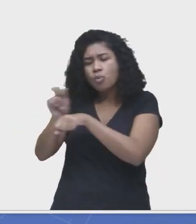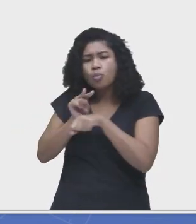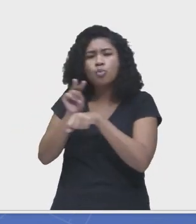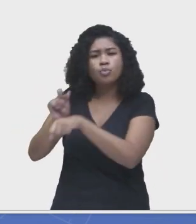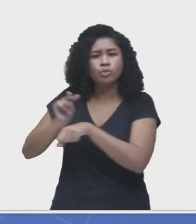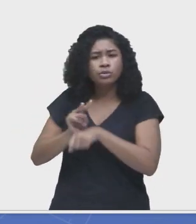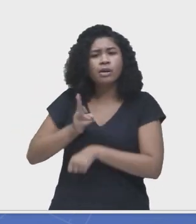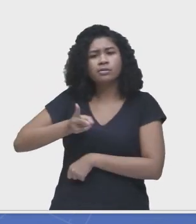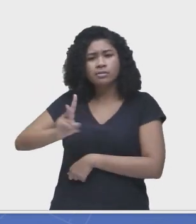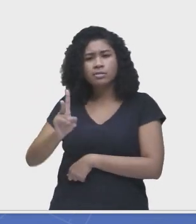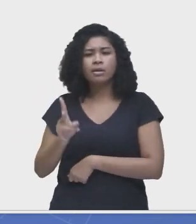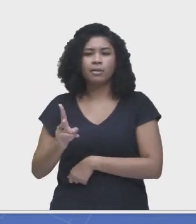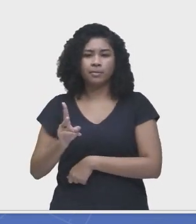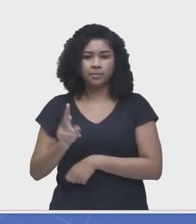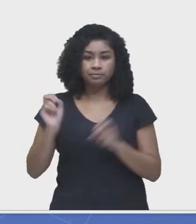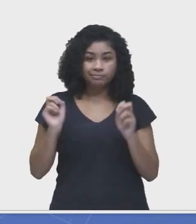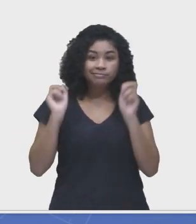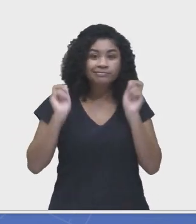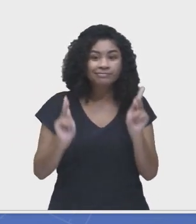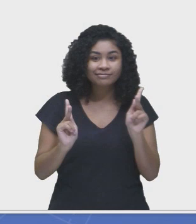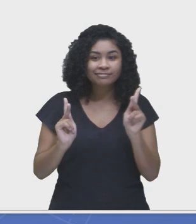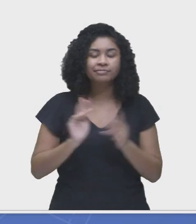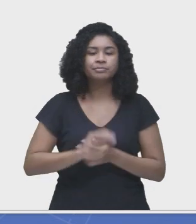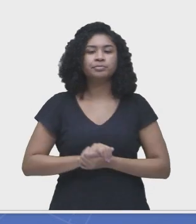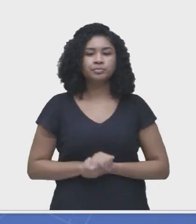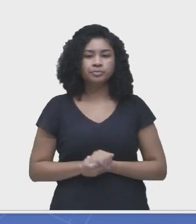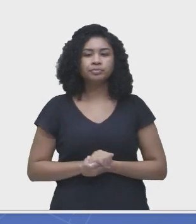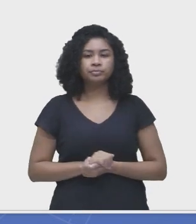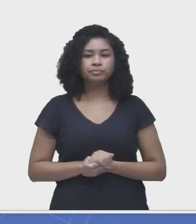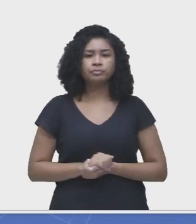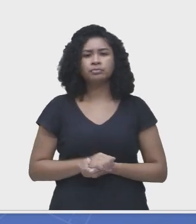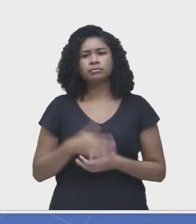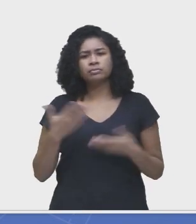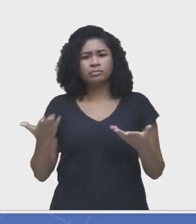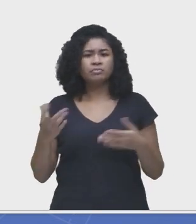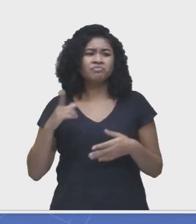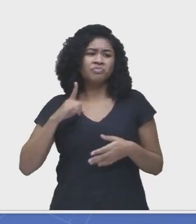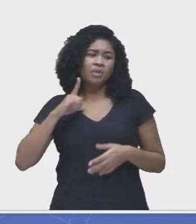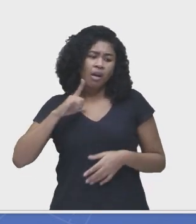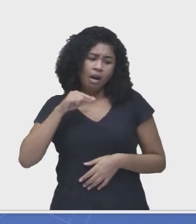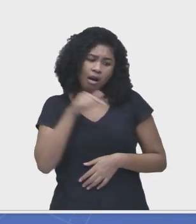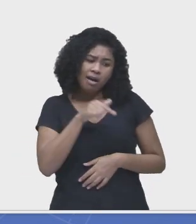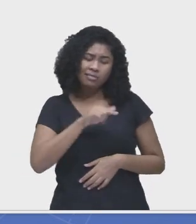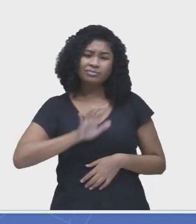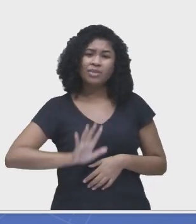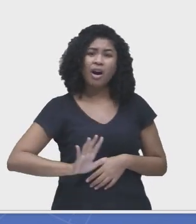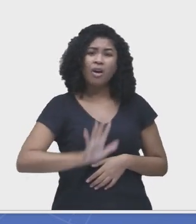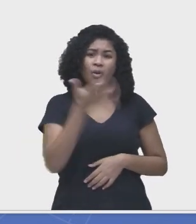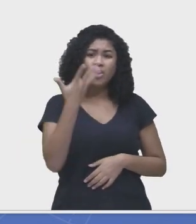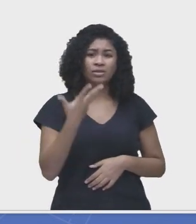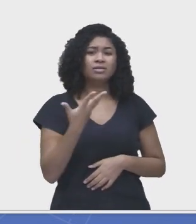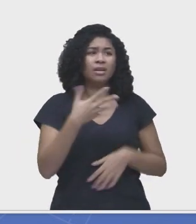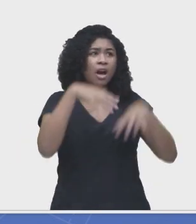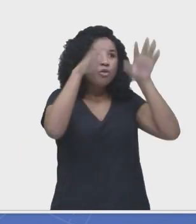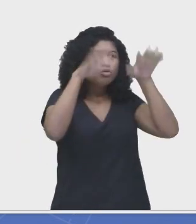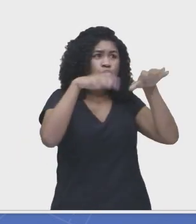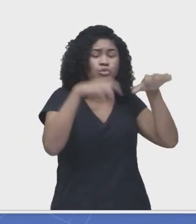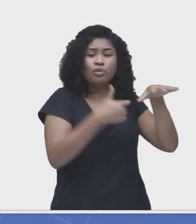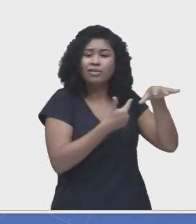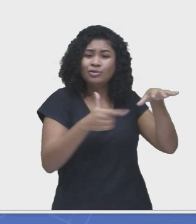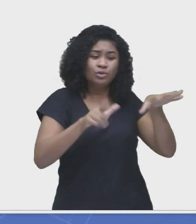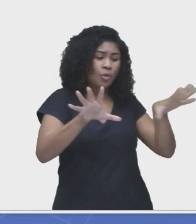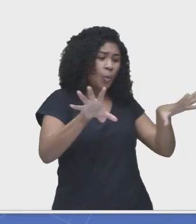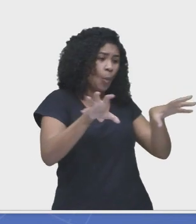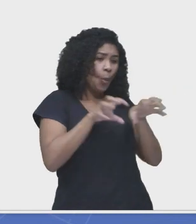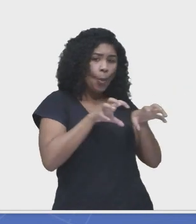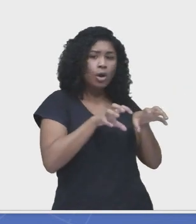povo que transitava muito, ok? Um grande período de seca fez com que migrassem para o Egito.